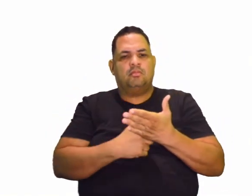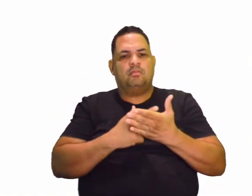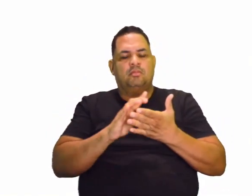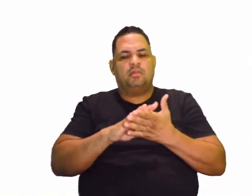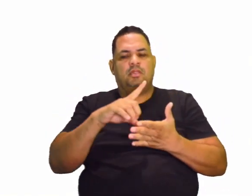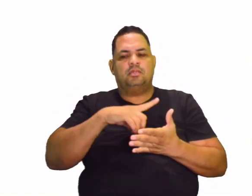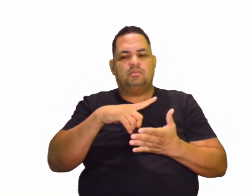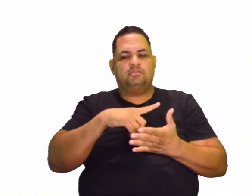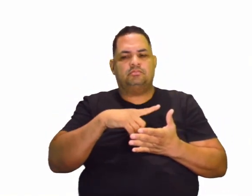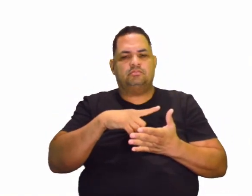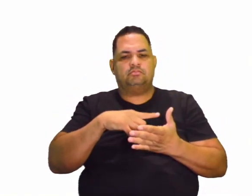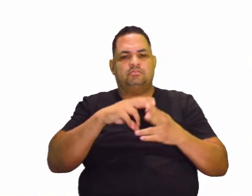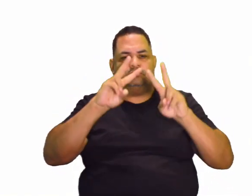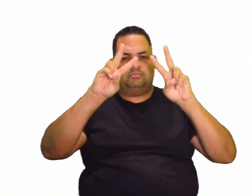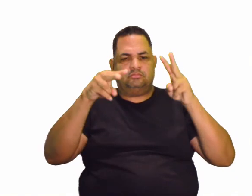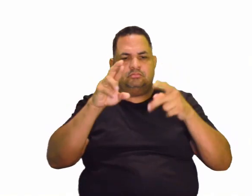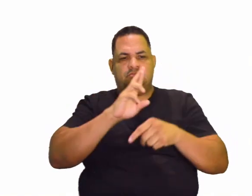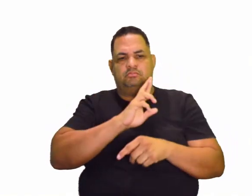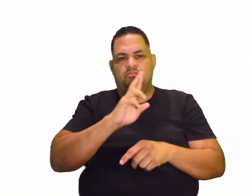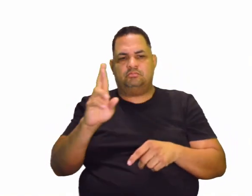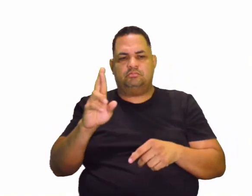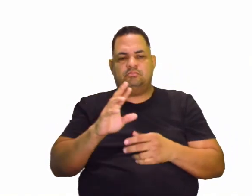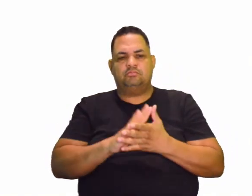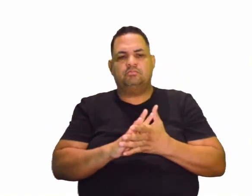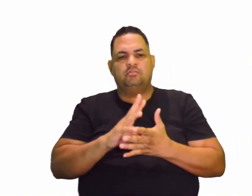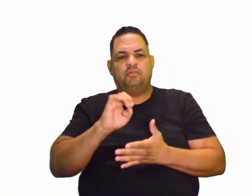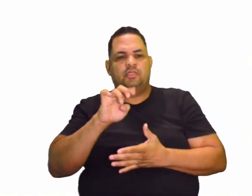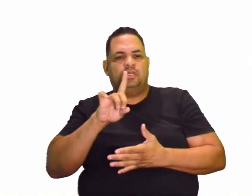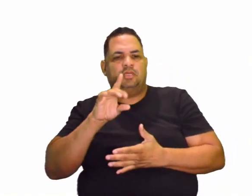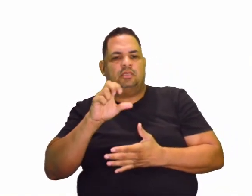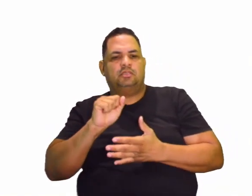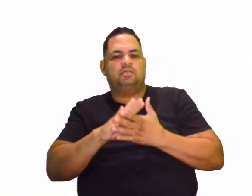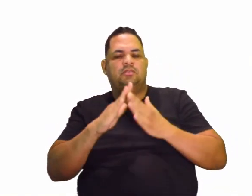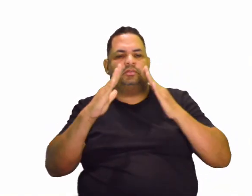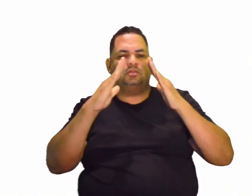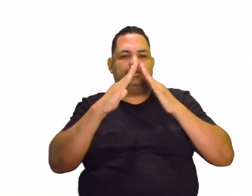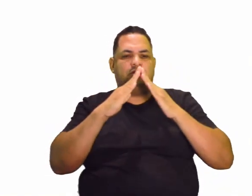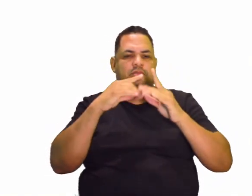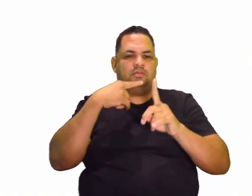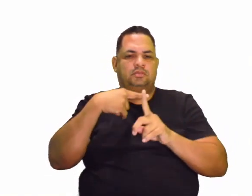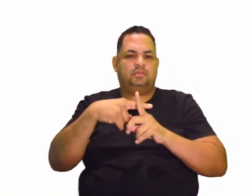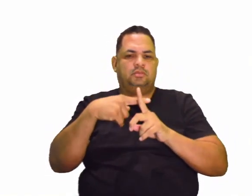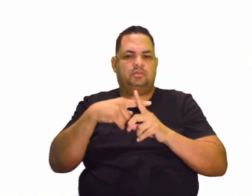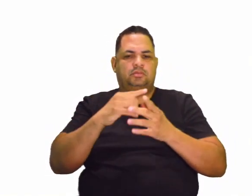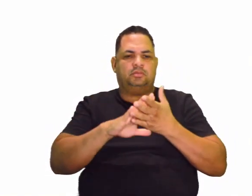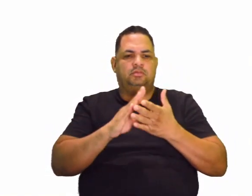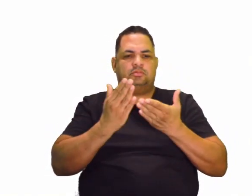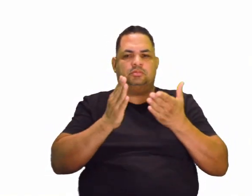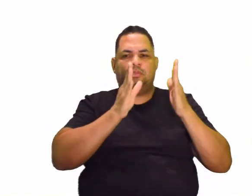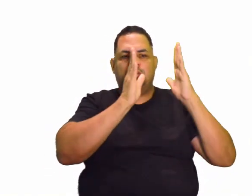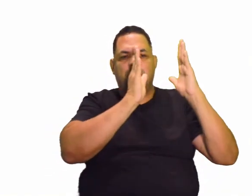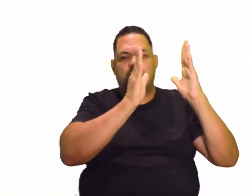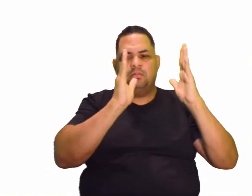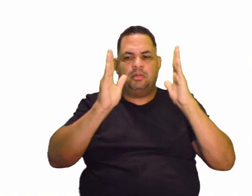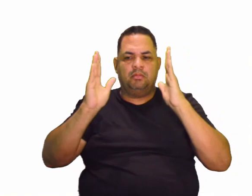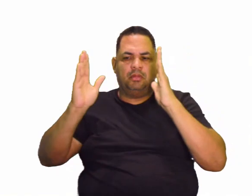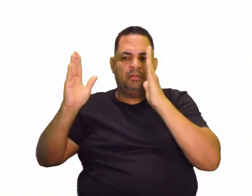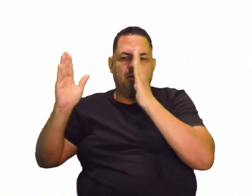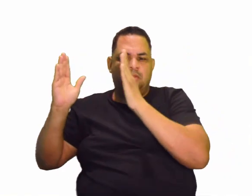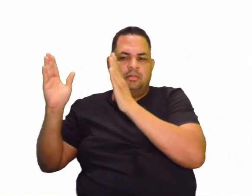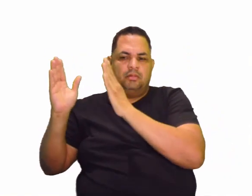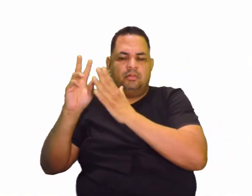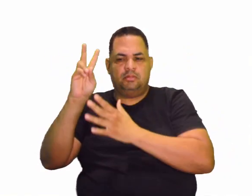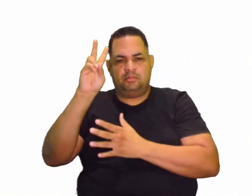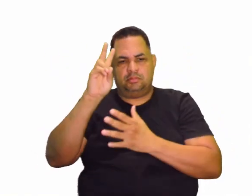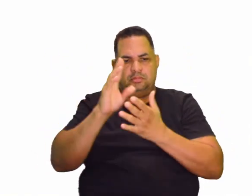marcados pela temática religiosa. Os vitrais das igrejas traziam cenas bíblicas. Em todas as igrejas